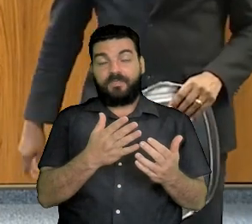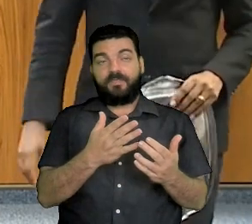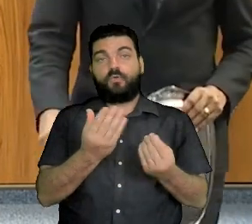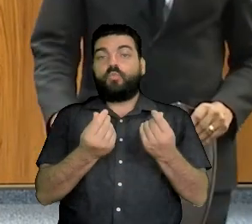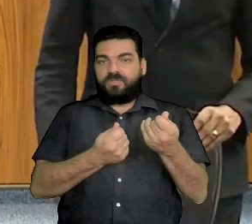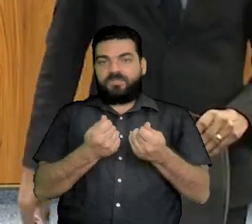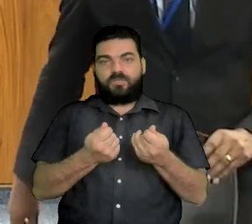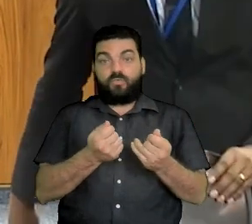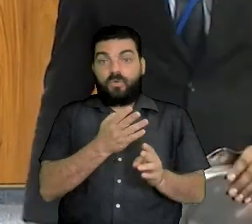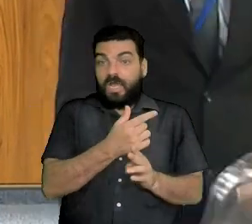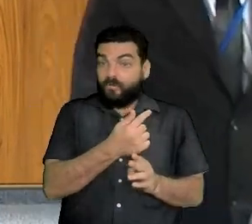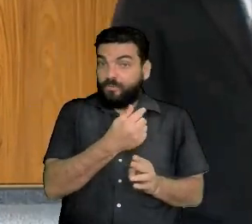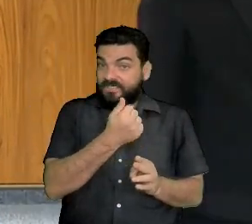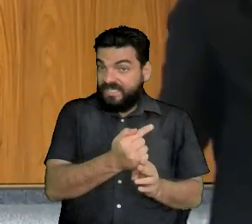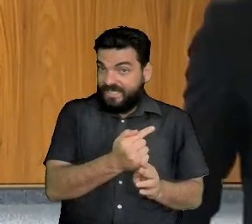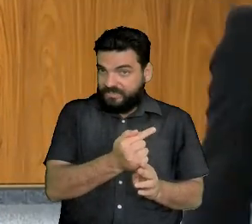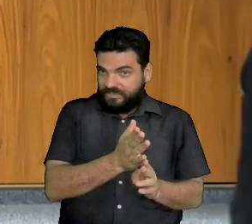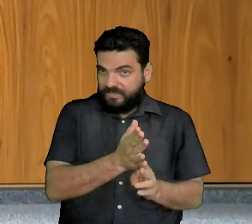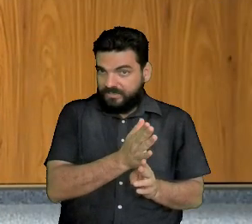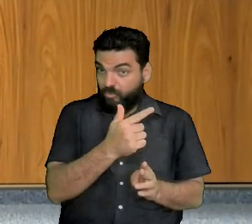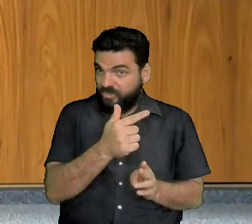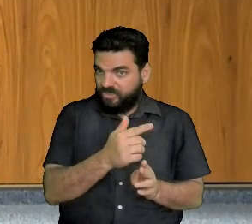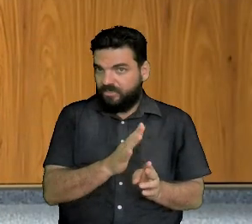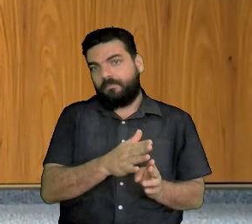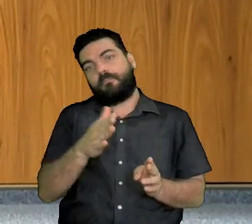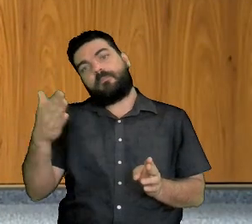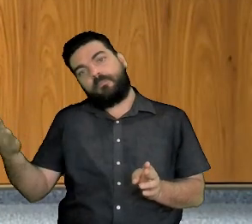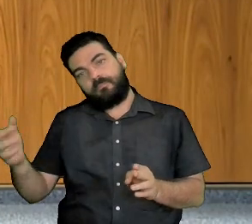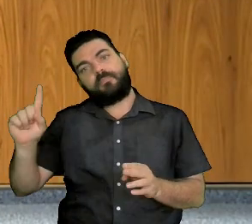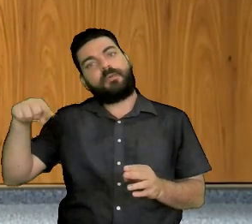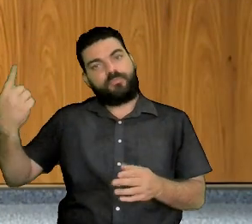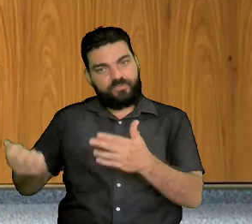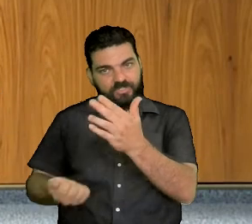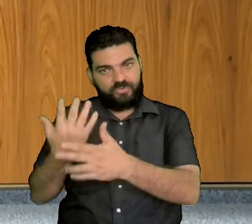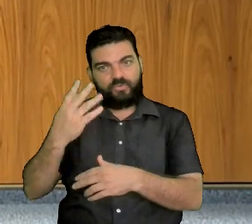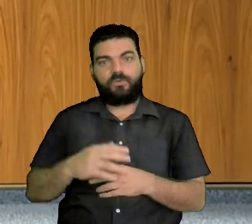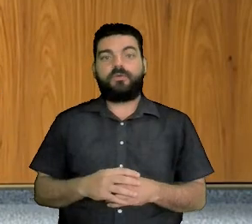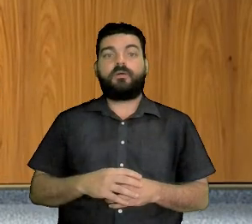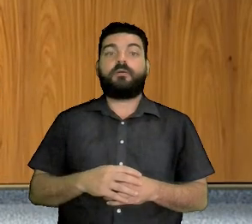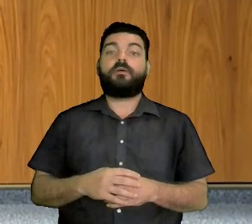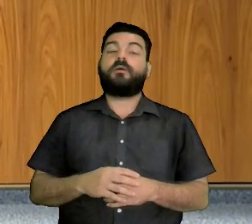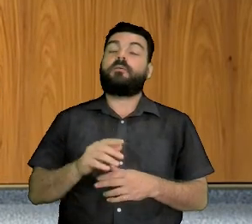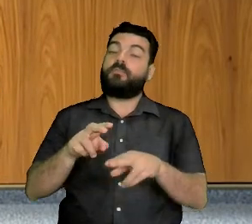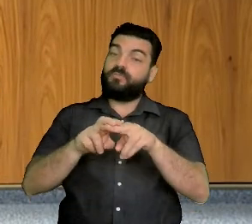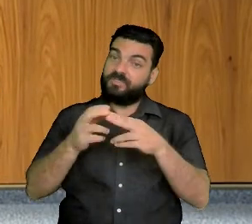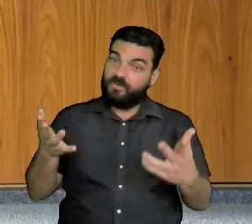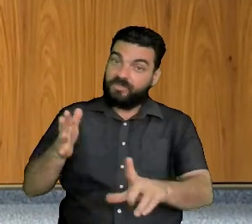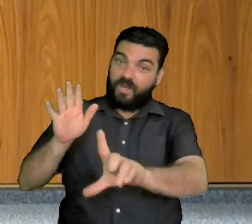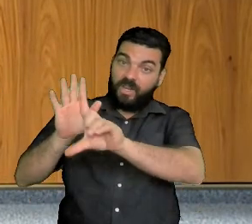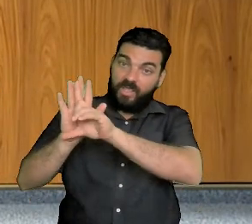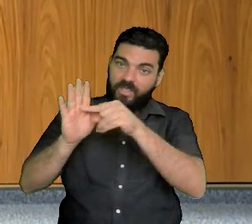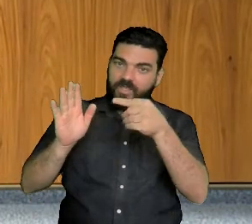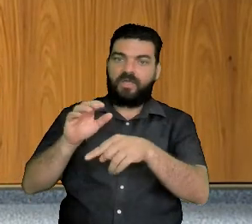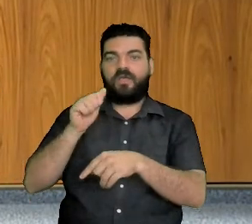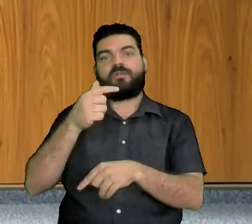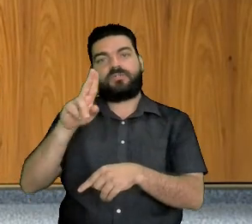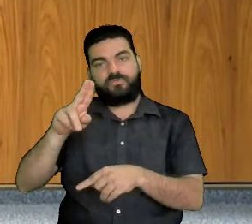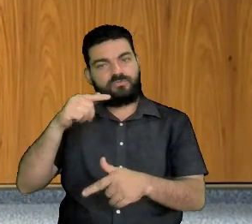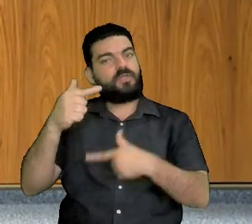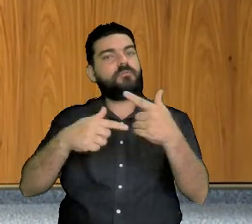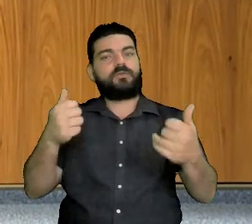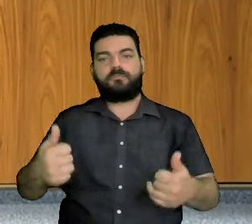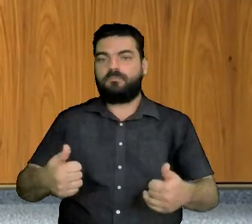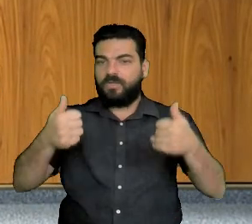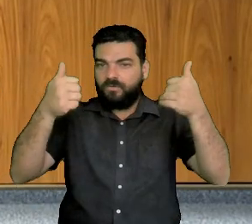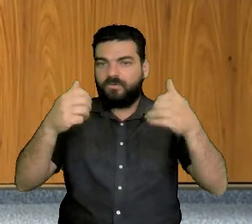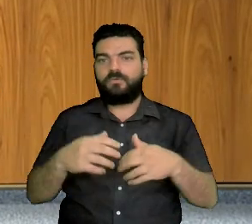as práticas de conciliação. E hoje, com o advento dessa lei, a Advocacia Geral da União vem implementando de